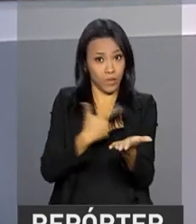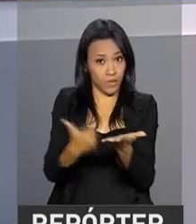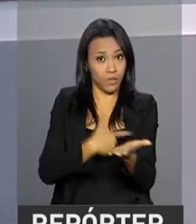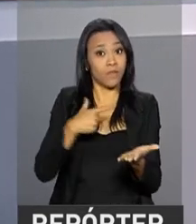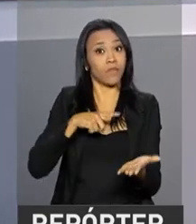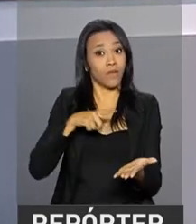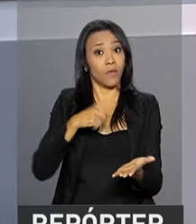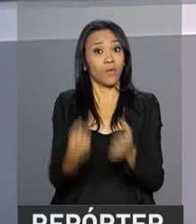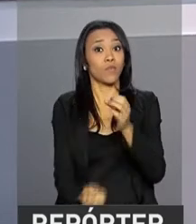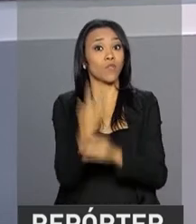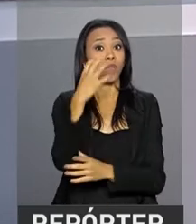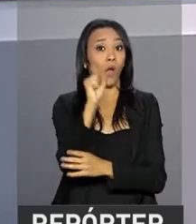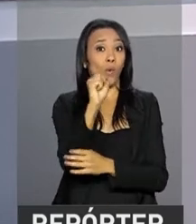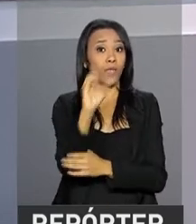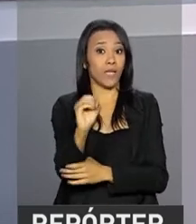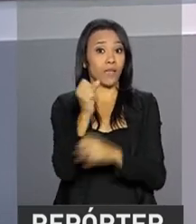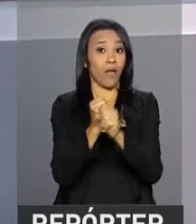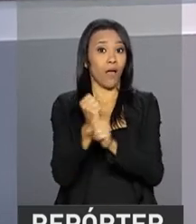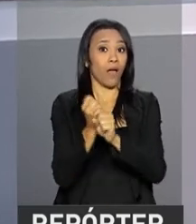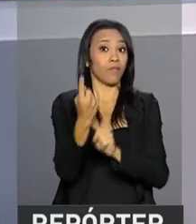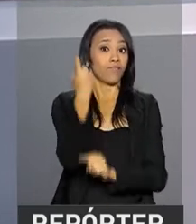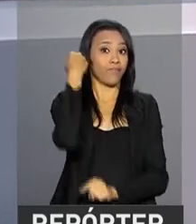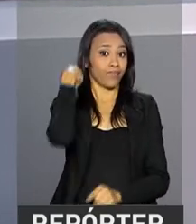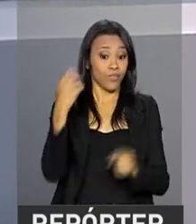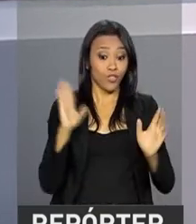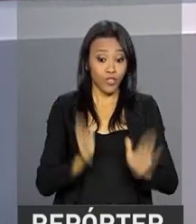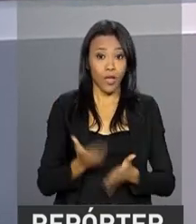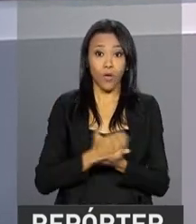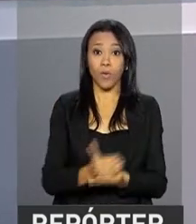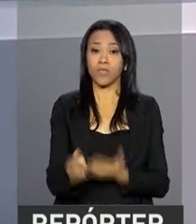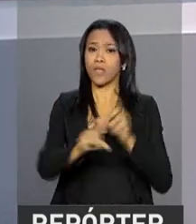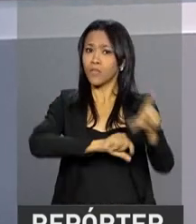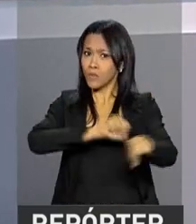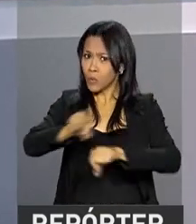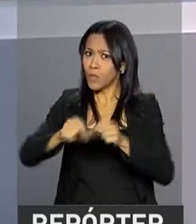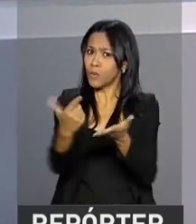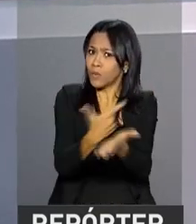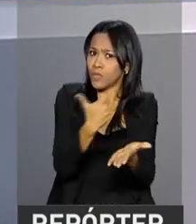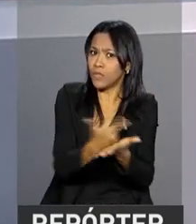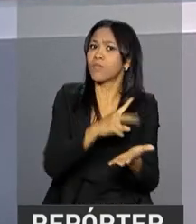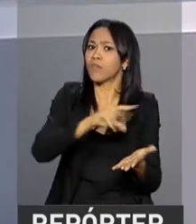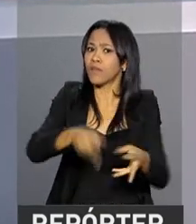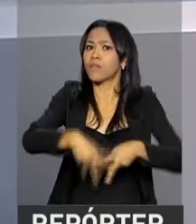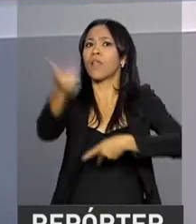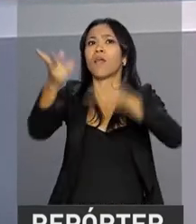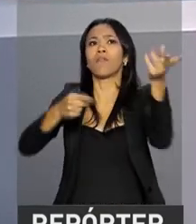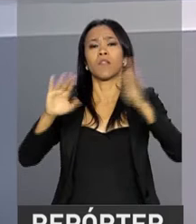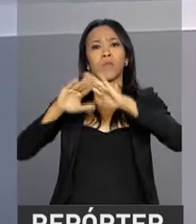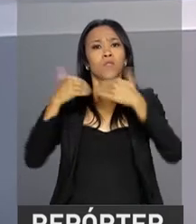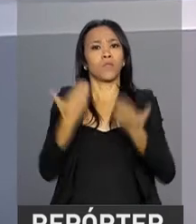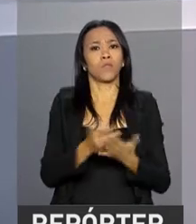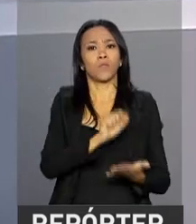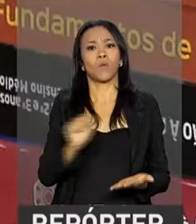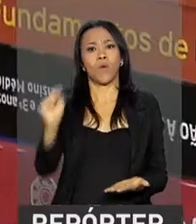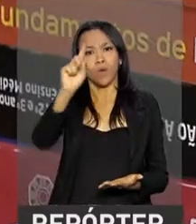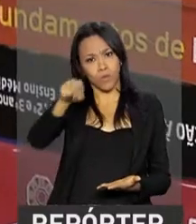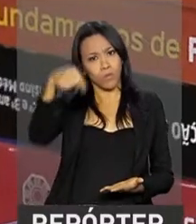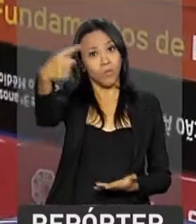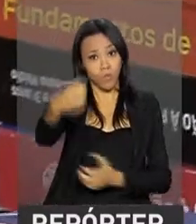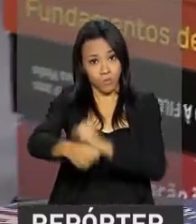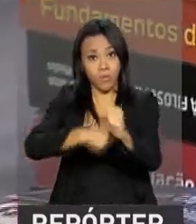as equipes pedagógicas já estão escolhendo os livros que vão chegar às salas de aula no ano que vem